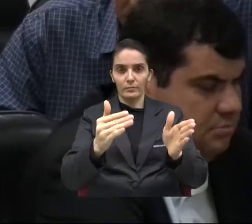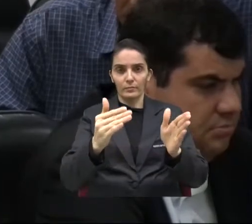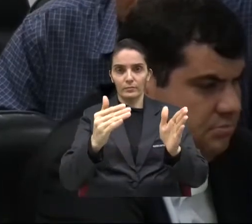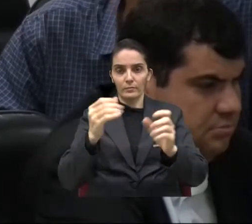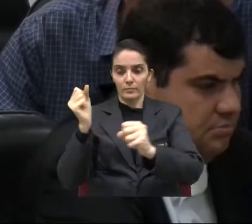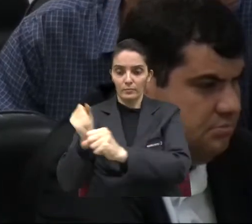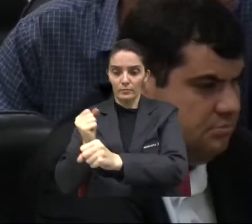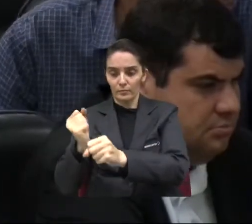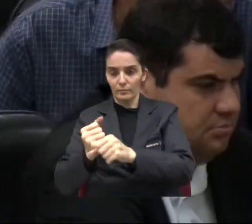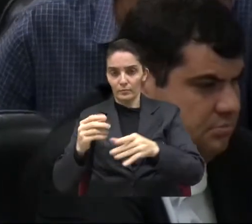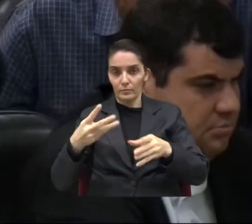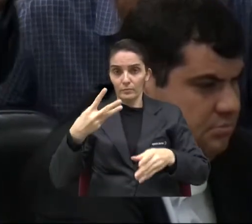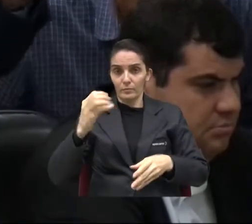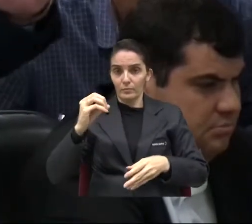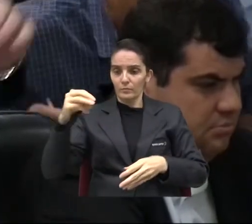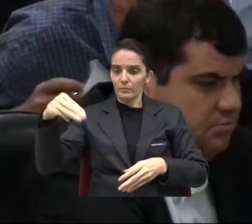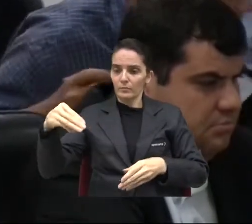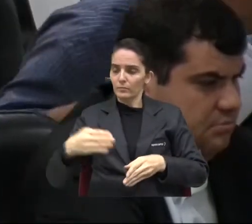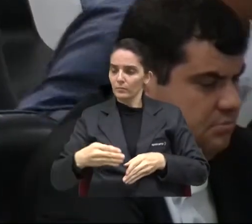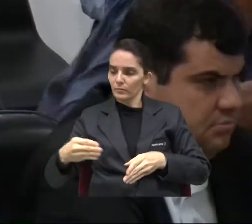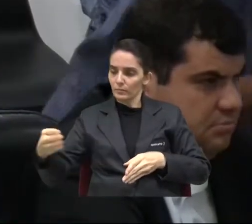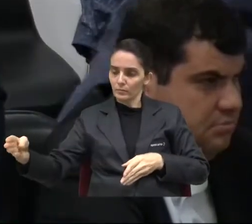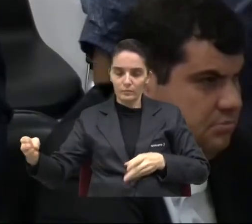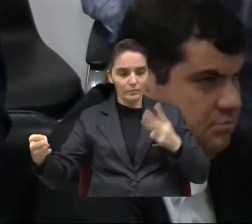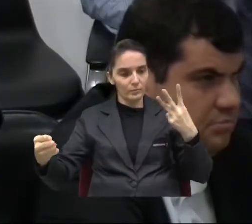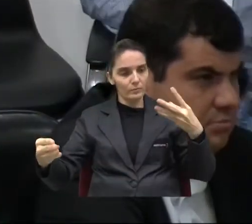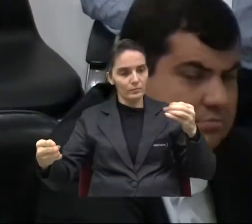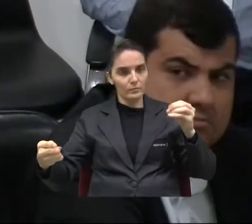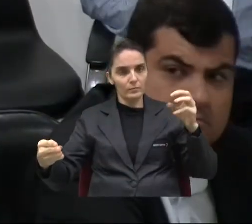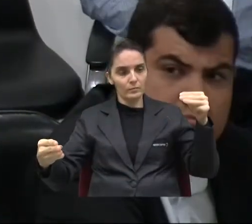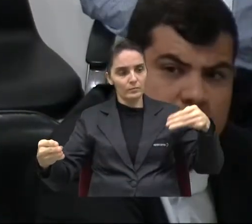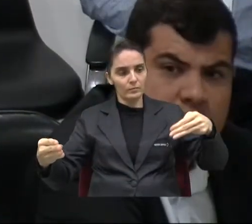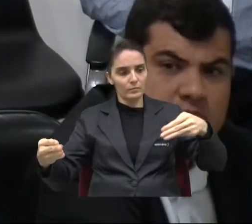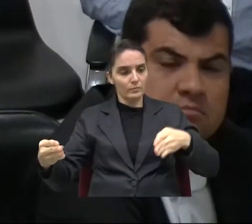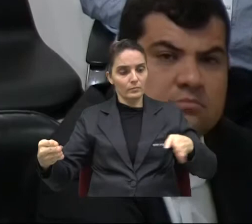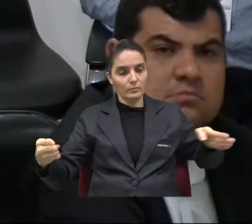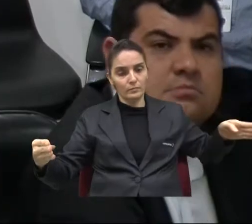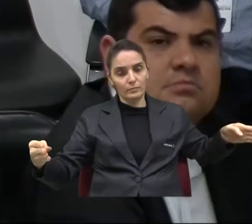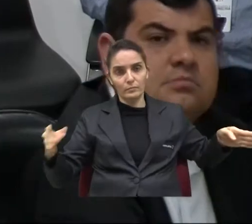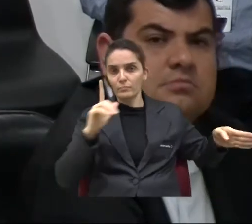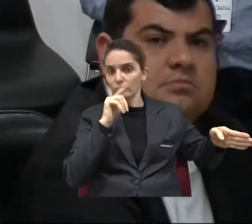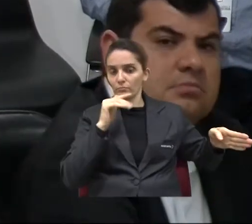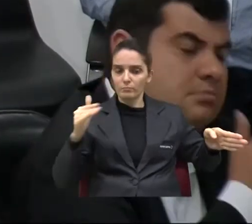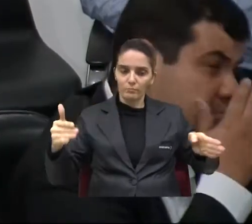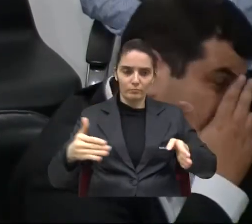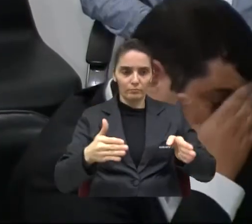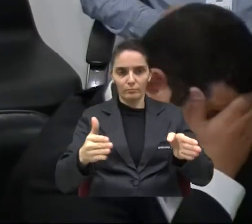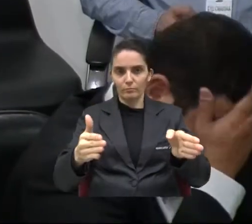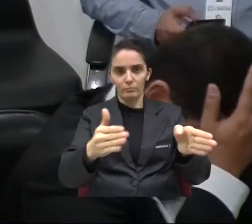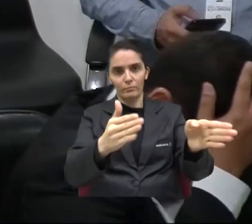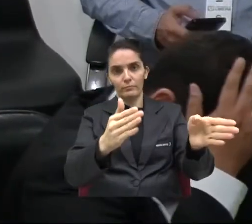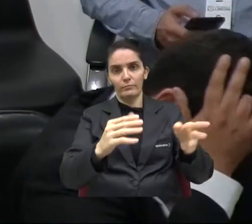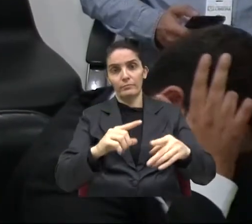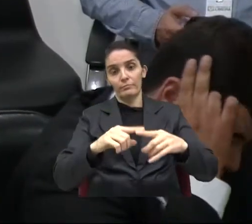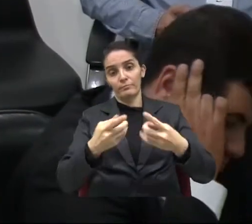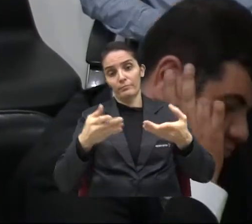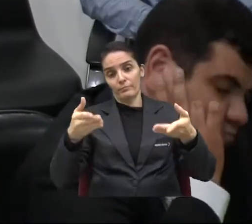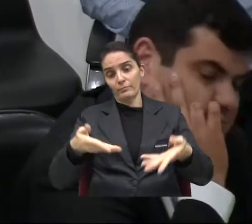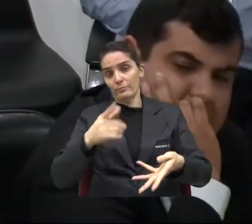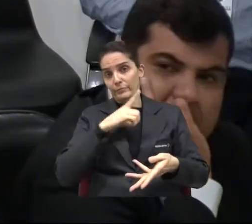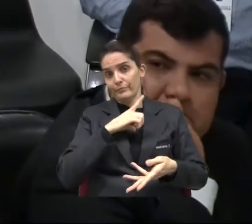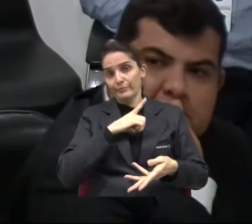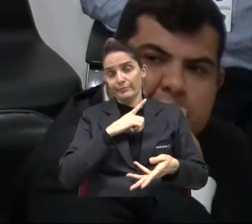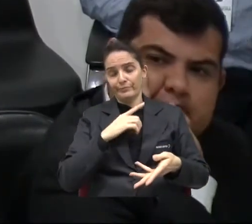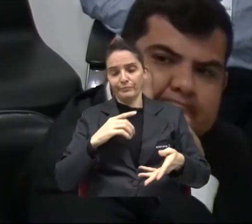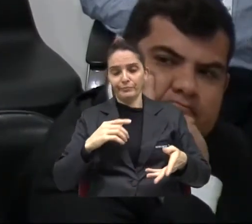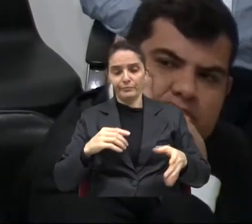do córrego de um lado e 30 metros de cada lado. Então, hoje, que já tem a construção, como nós vamos fazer? Nós vamos voltar a